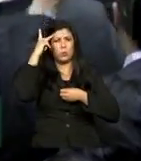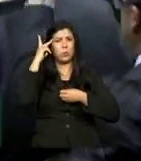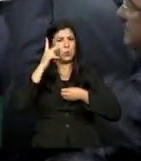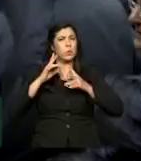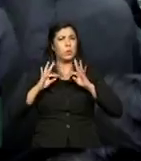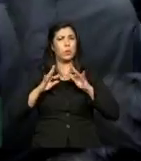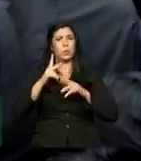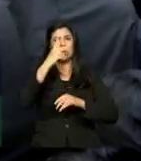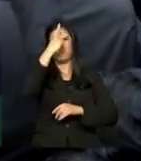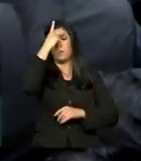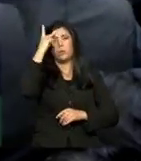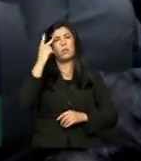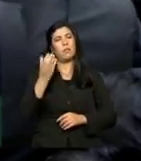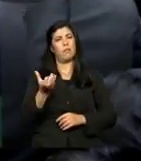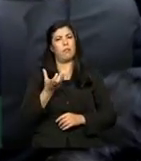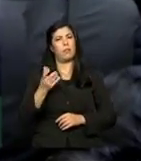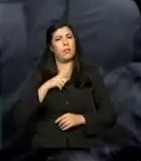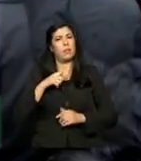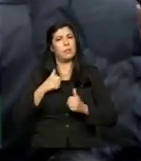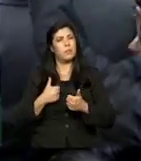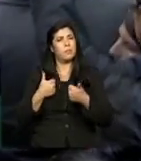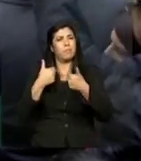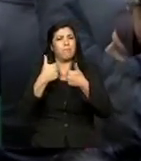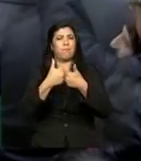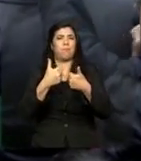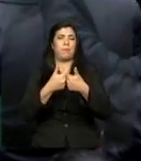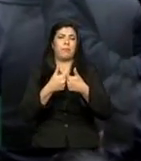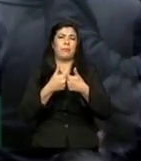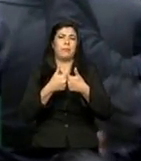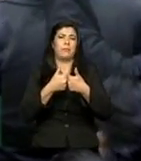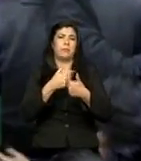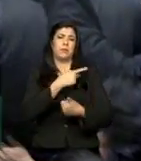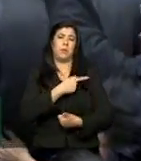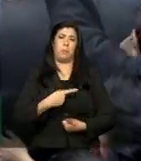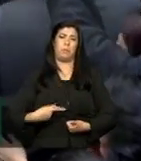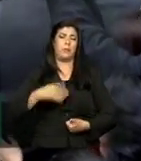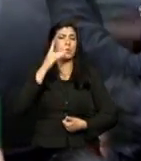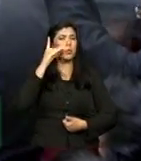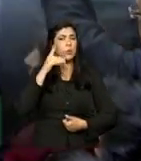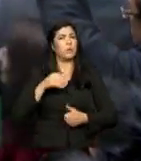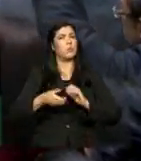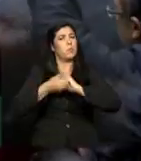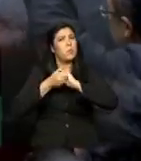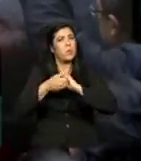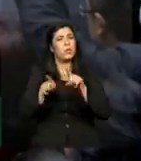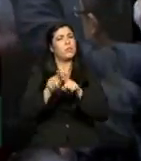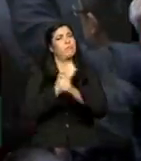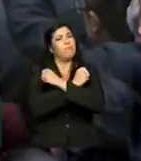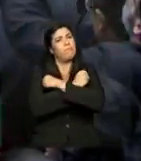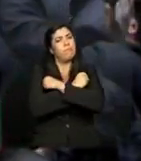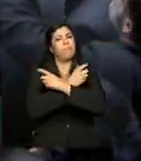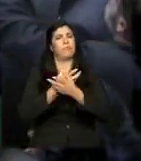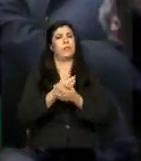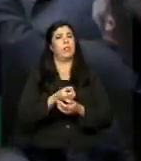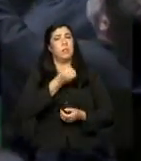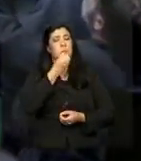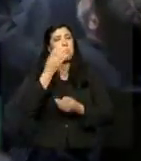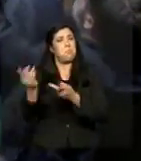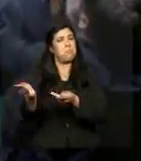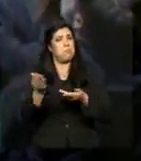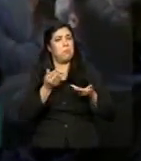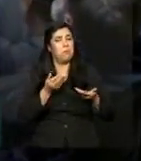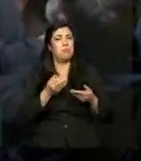Todo mundo tentando se aproximar da presidenta Dilma Rousseff para cumprimentar, dar um abraço, dar